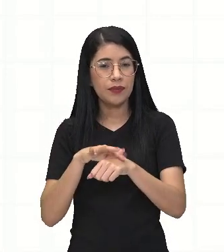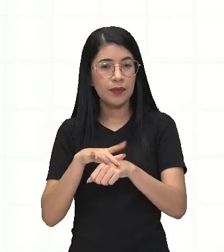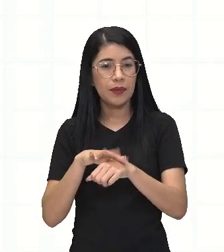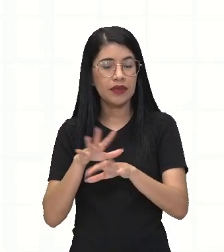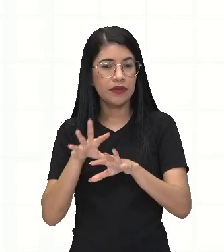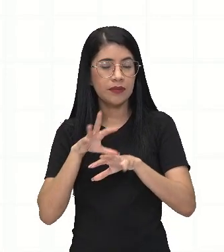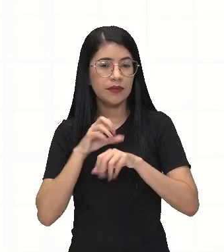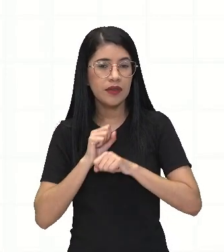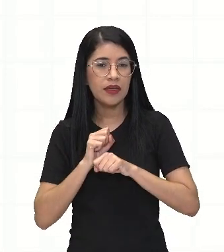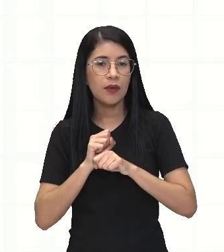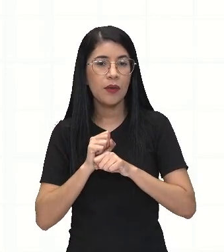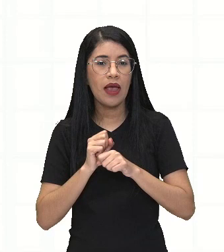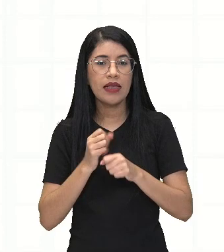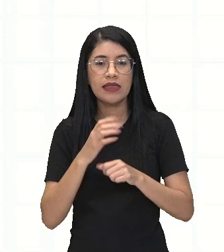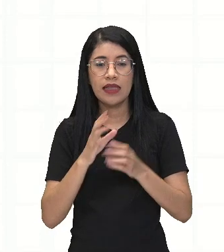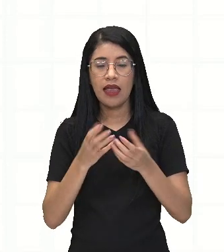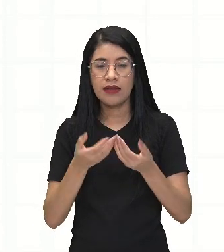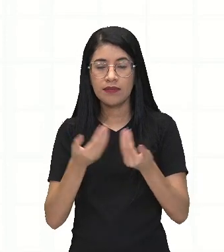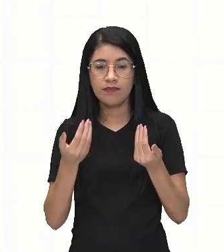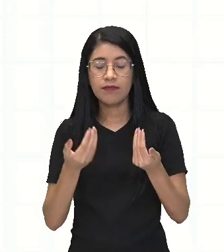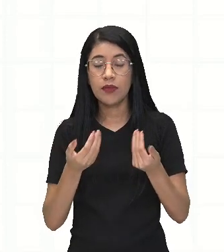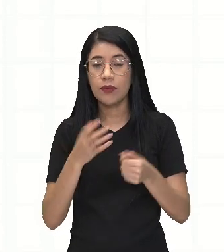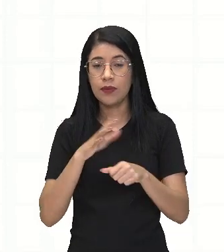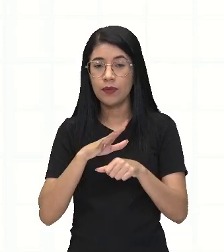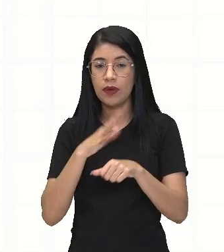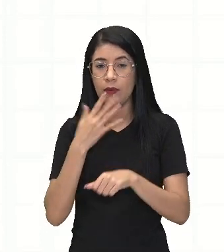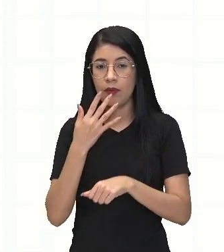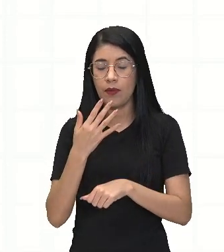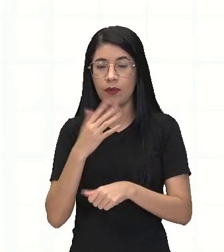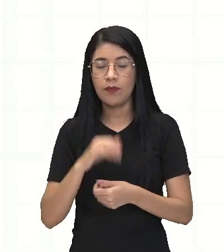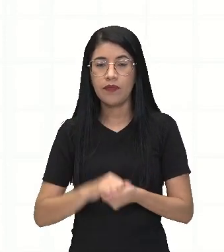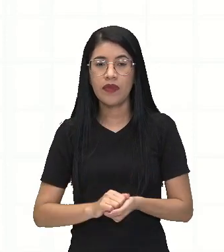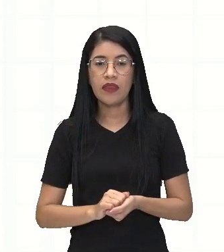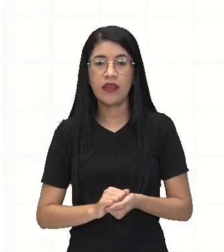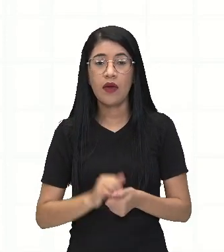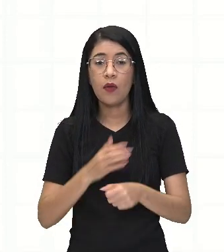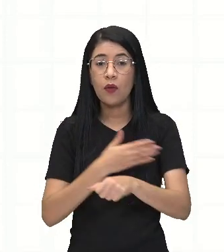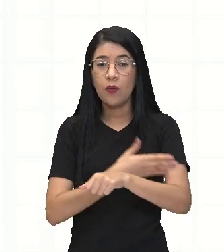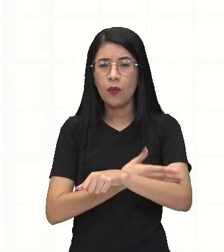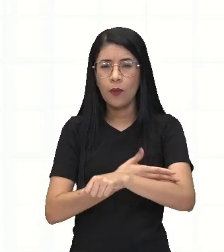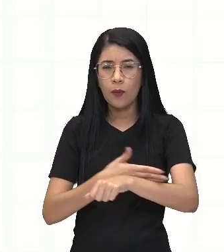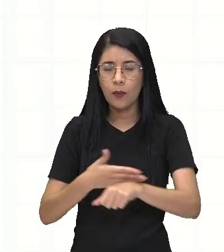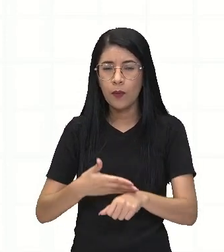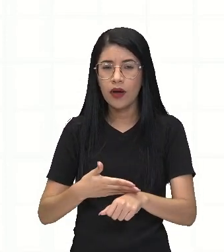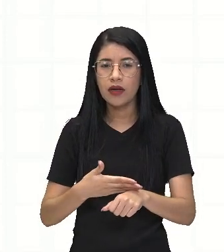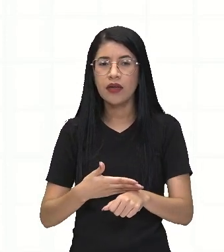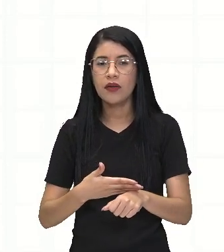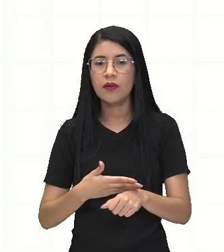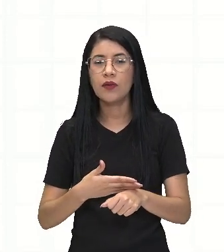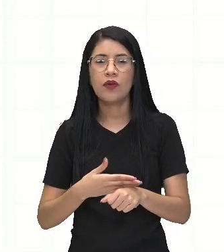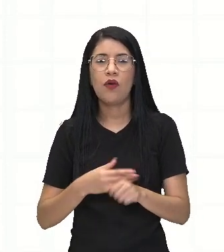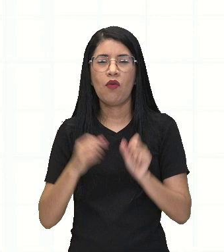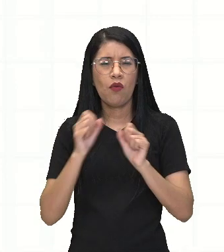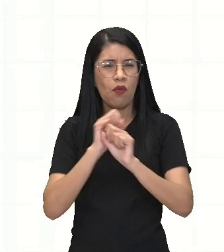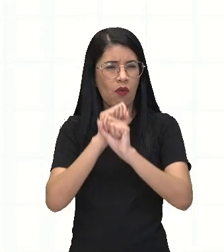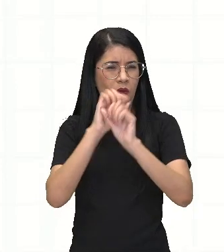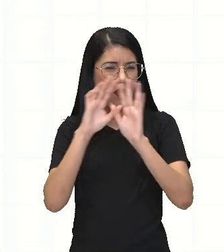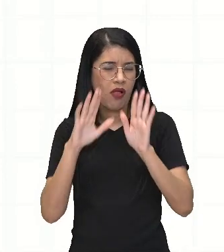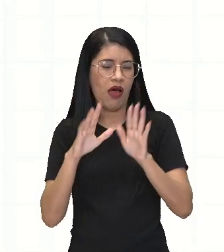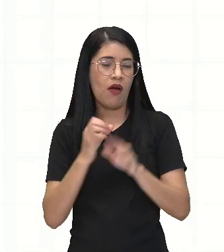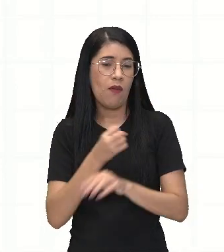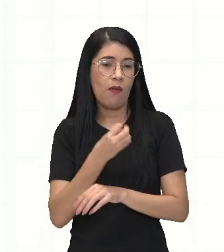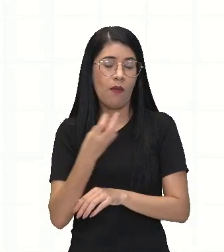cor. Então, todas as regiões que estão branco, né, ou muito claras, o número de casos